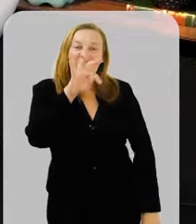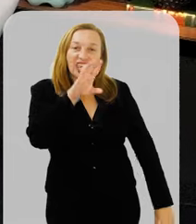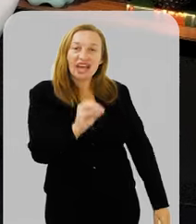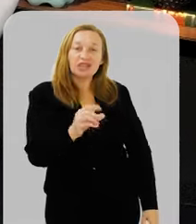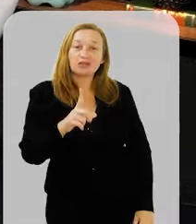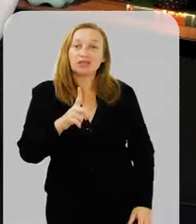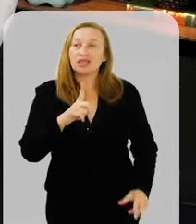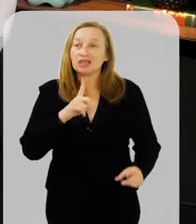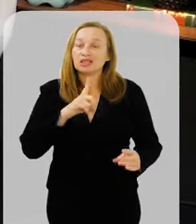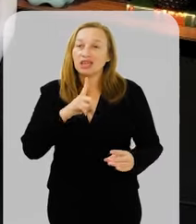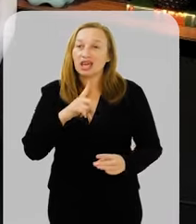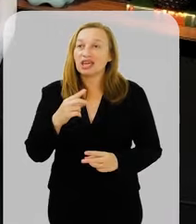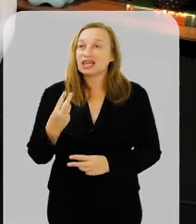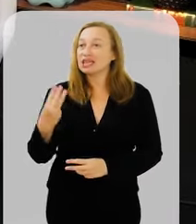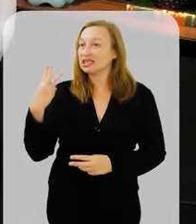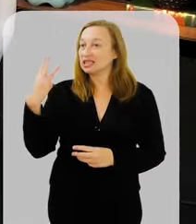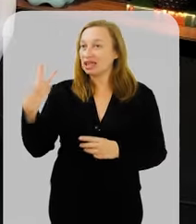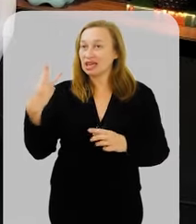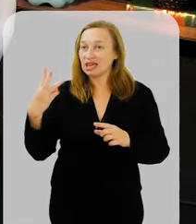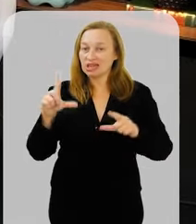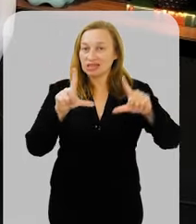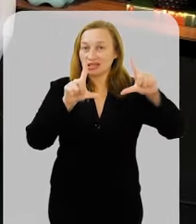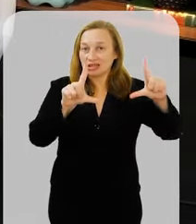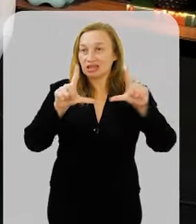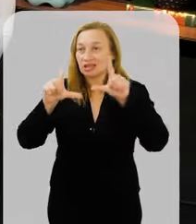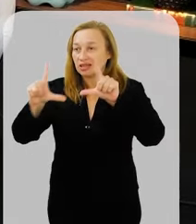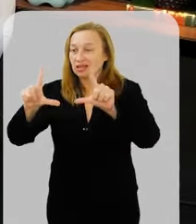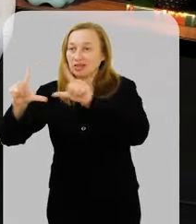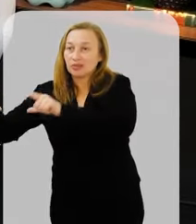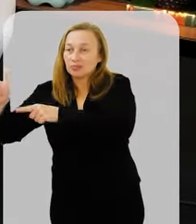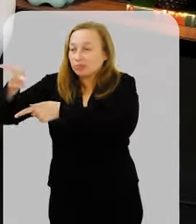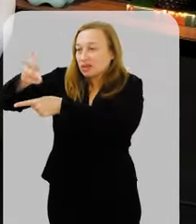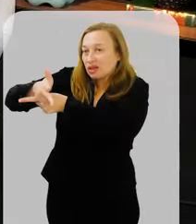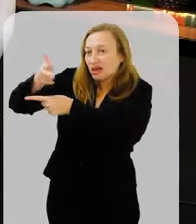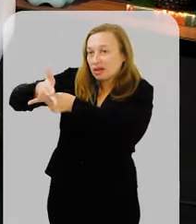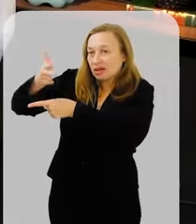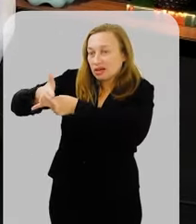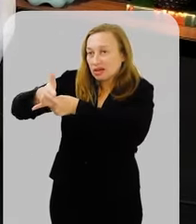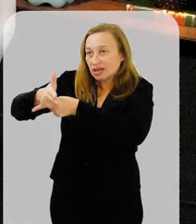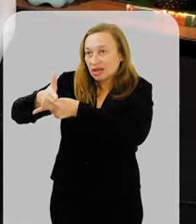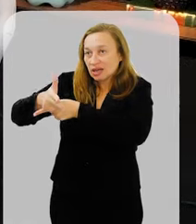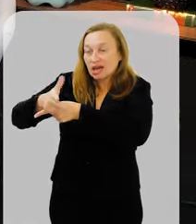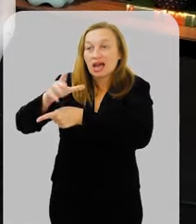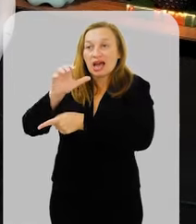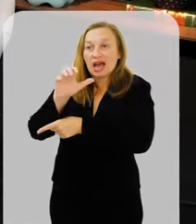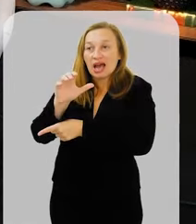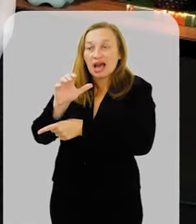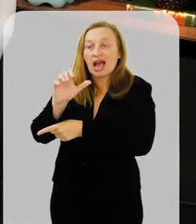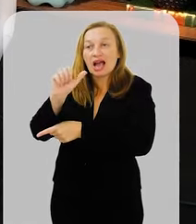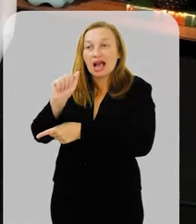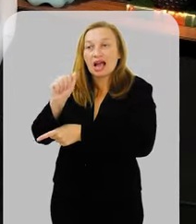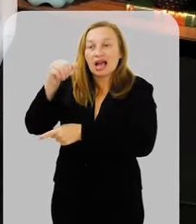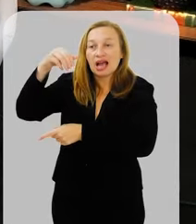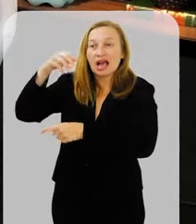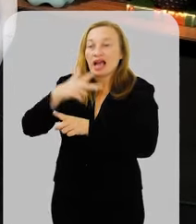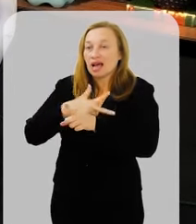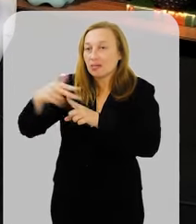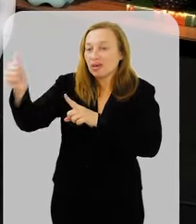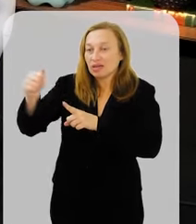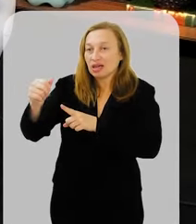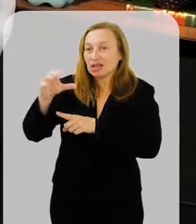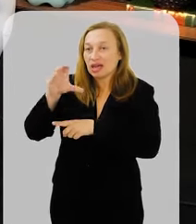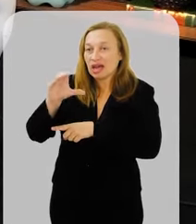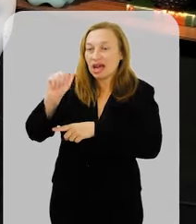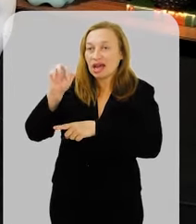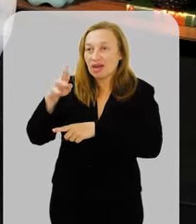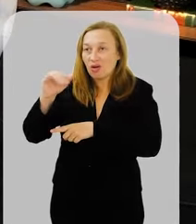Azevedo, são 3 televisões transmitindo a Série A2 do Campeonato Carioca, dentre as TVs, a